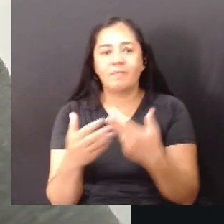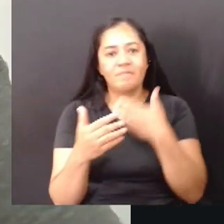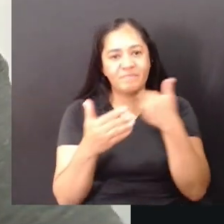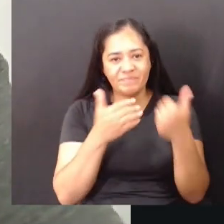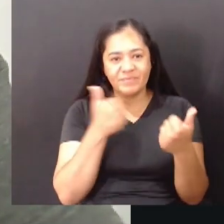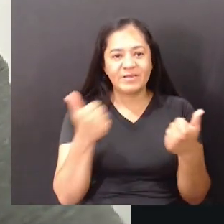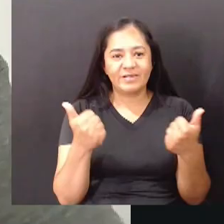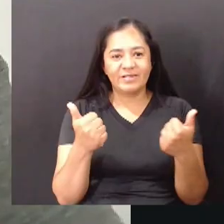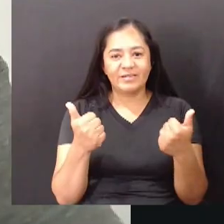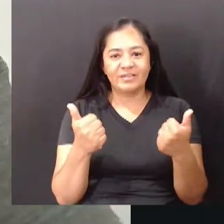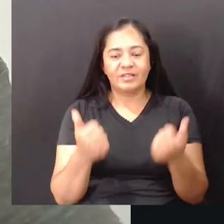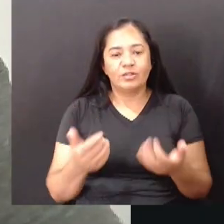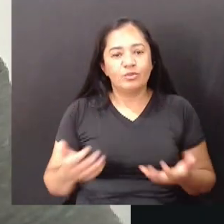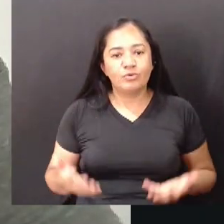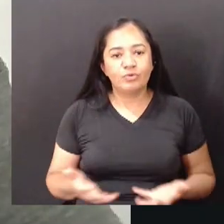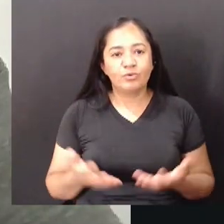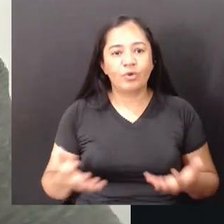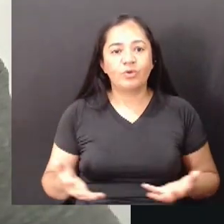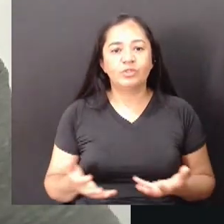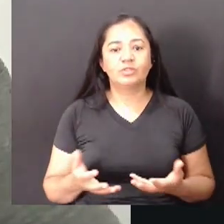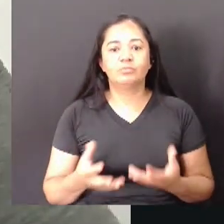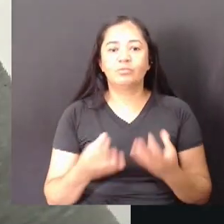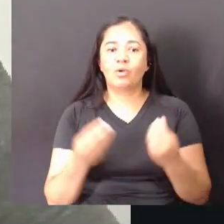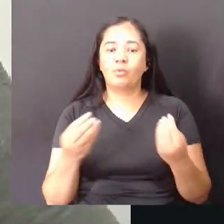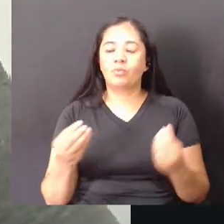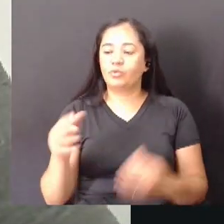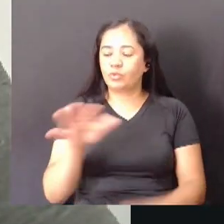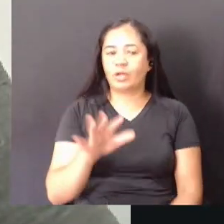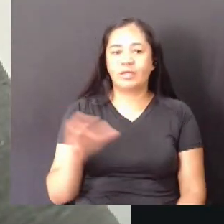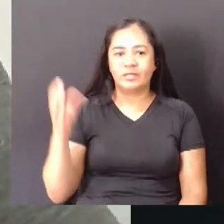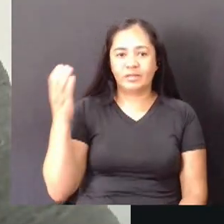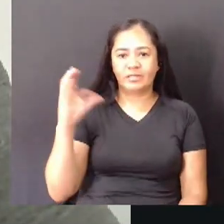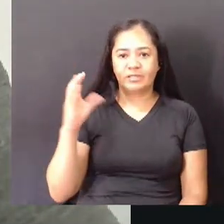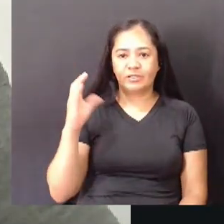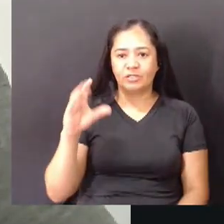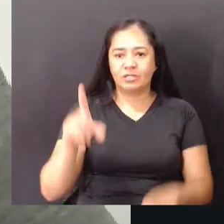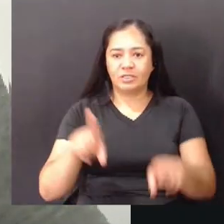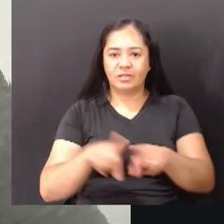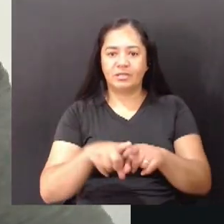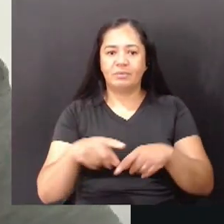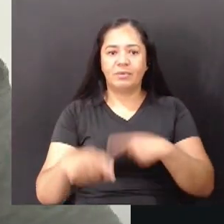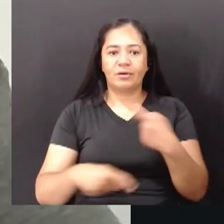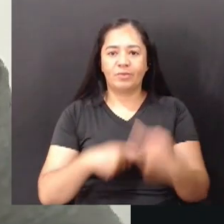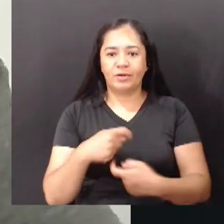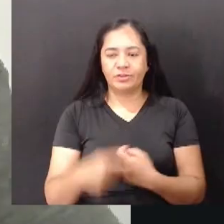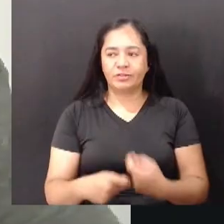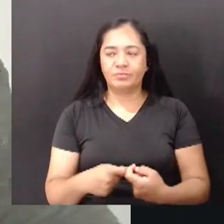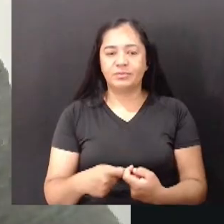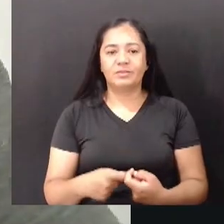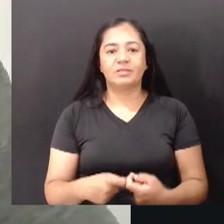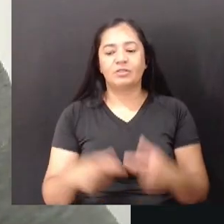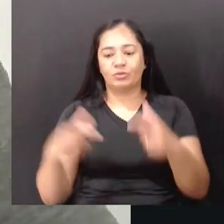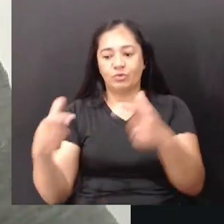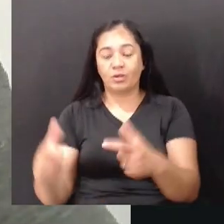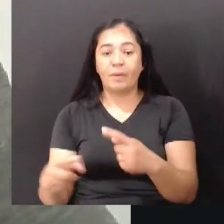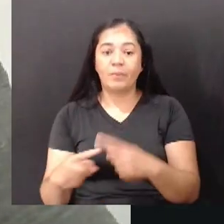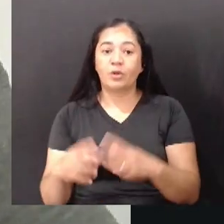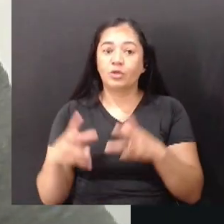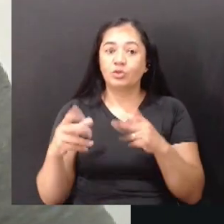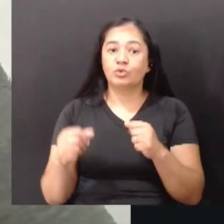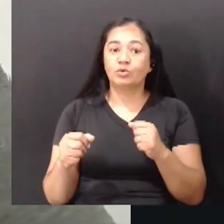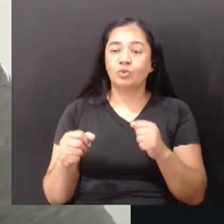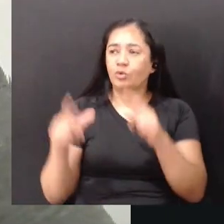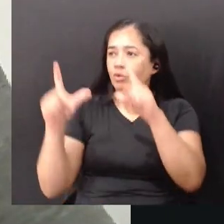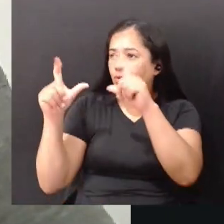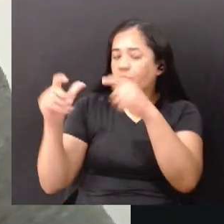observações, né? Então, eles contribuem com a parte científica e contribuem com a gestão da unidade,